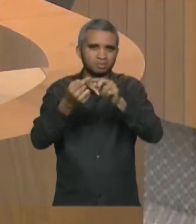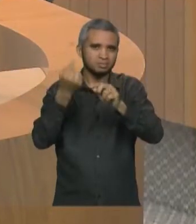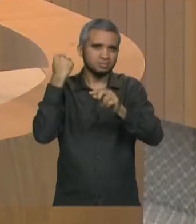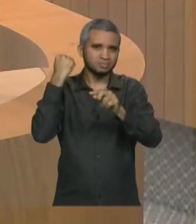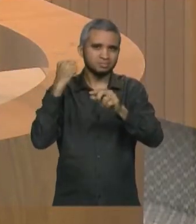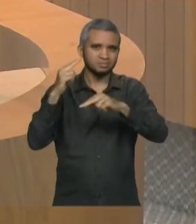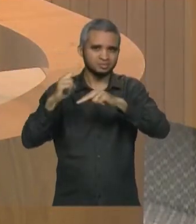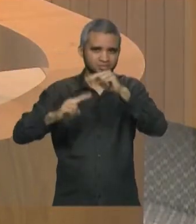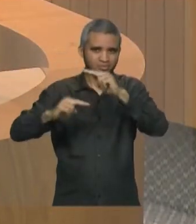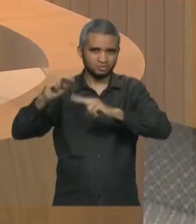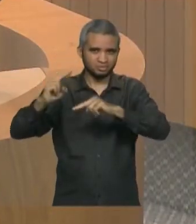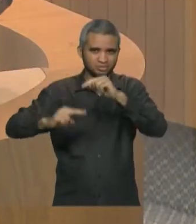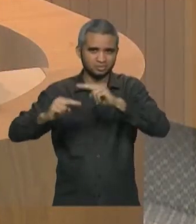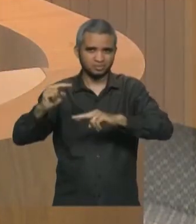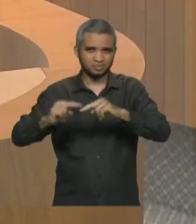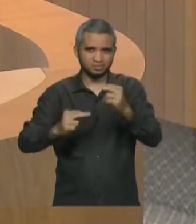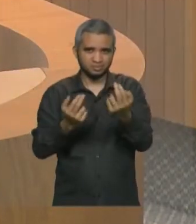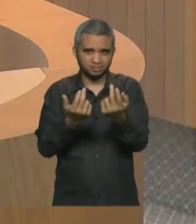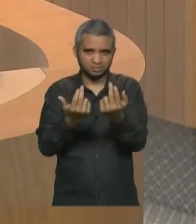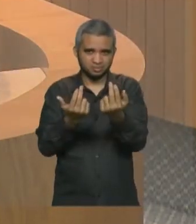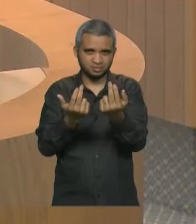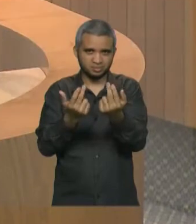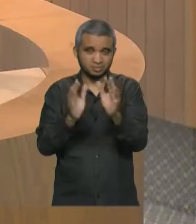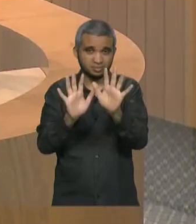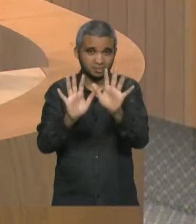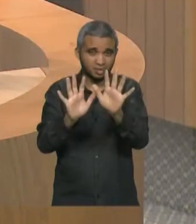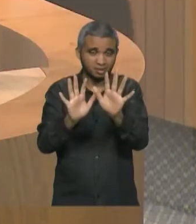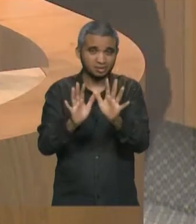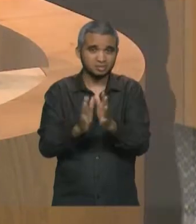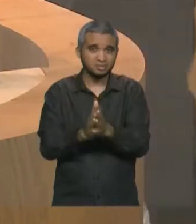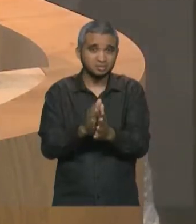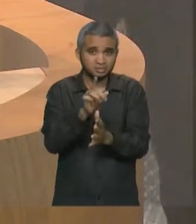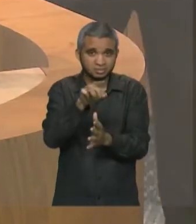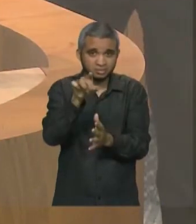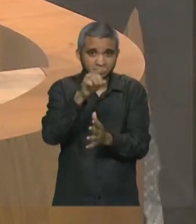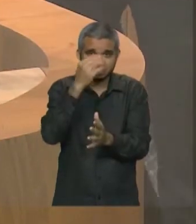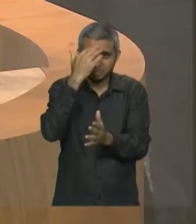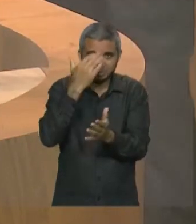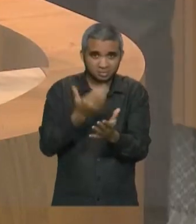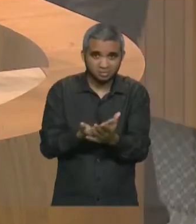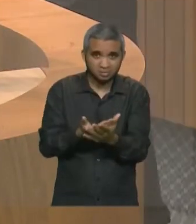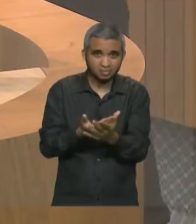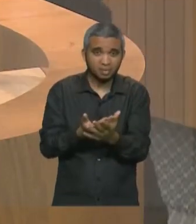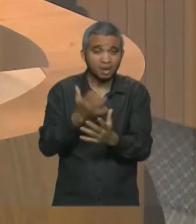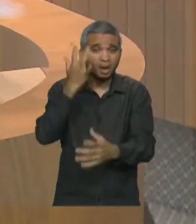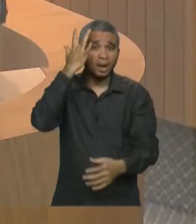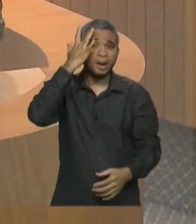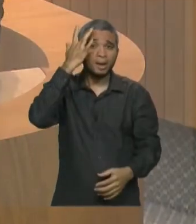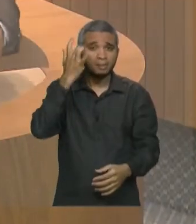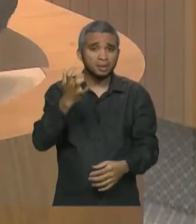senhores, pasmem. Amanhã, às 10 horas da manhã,